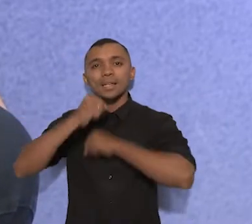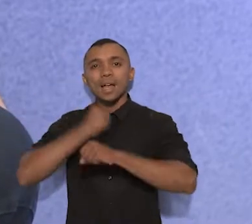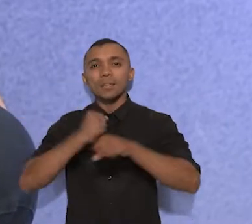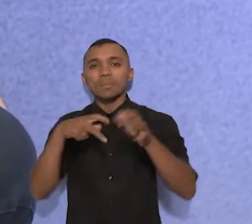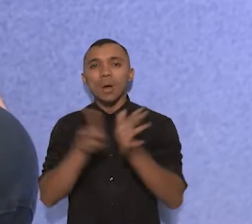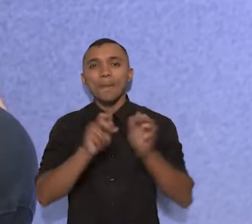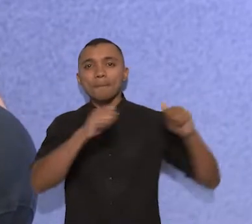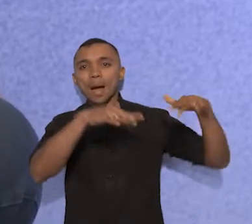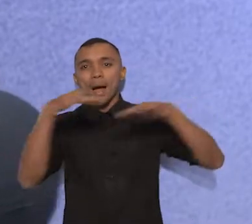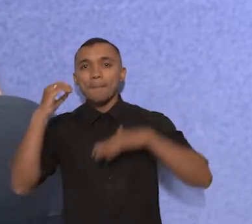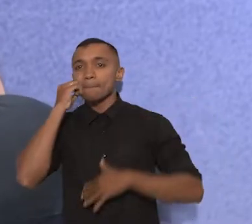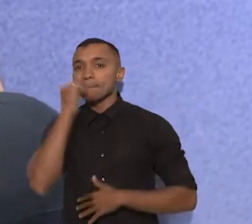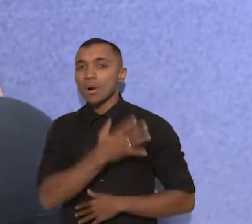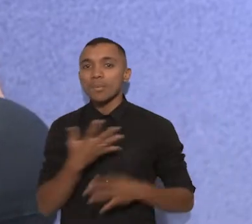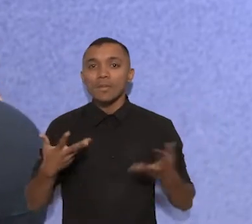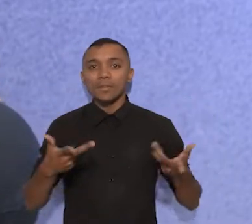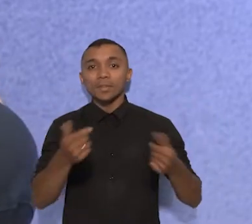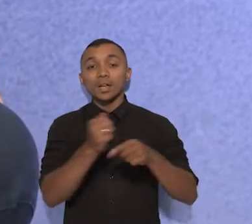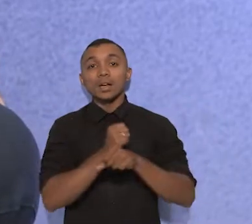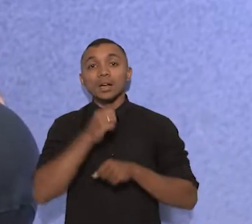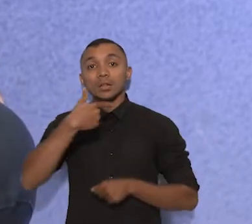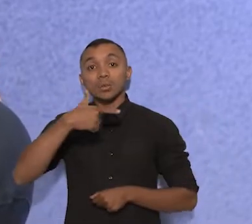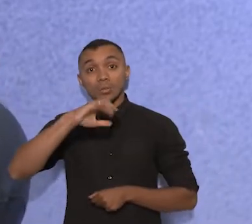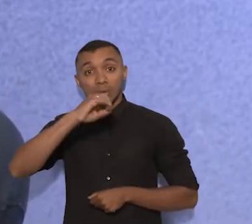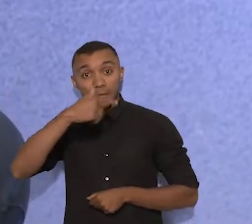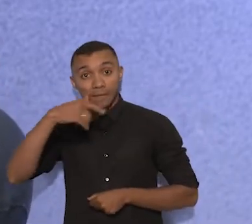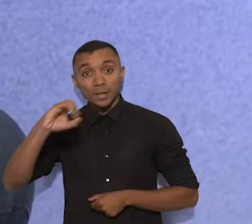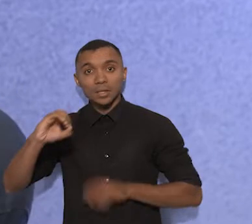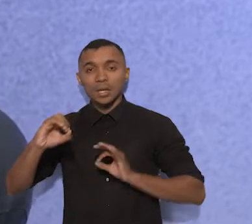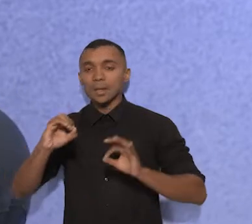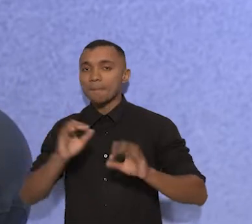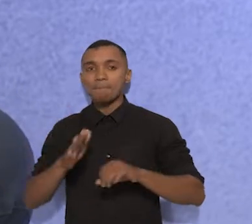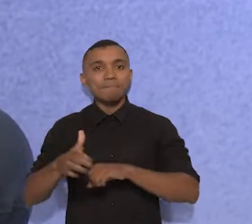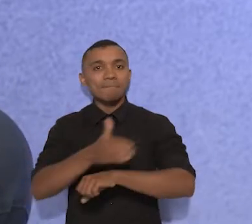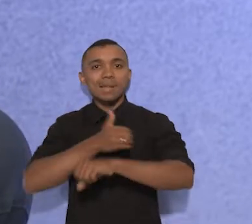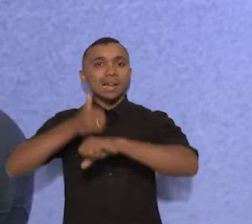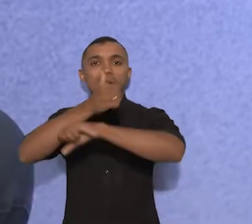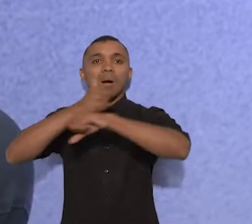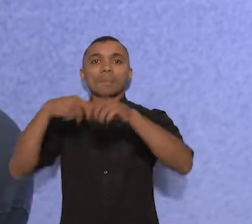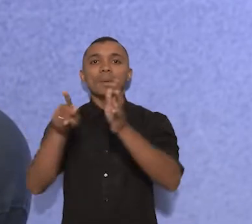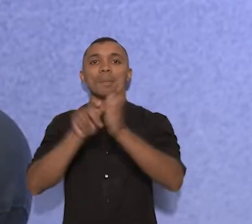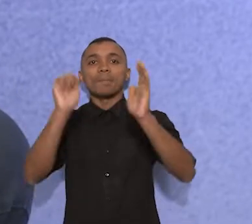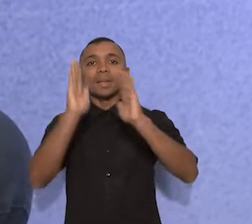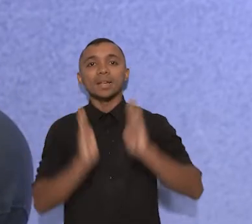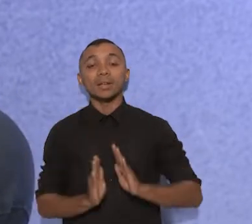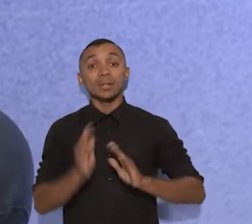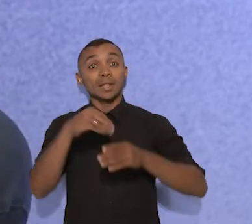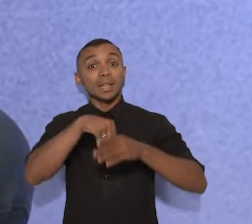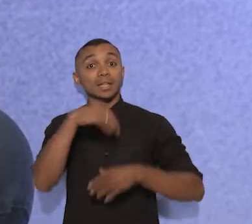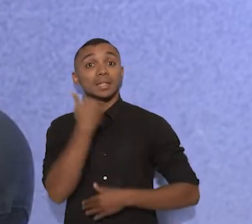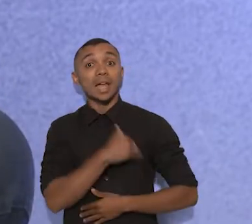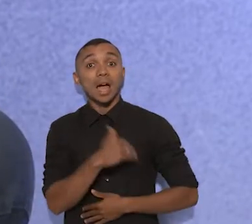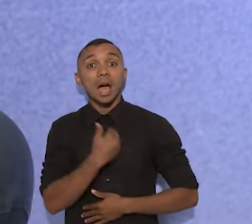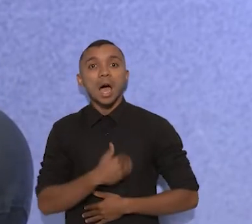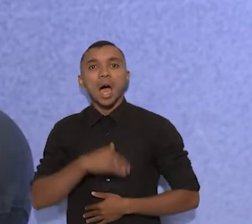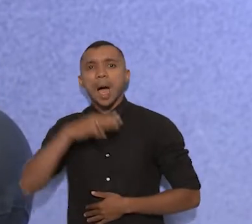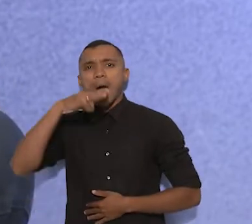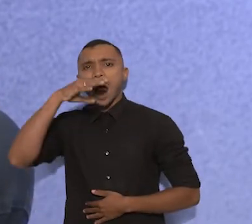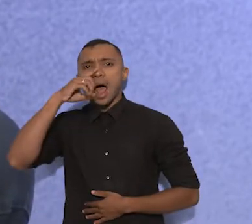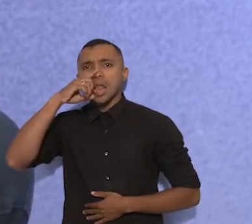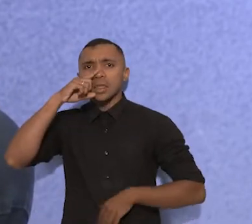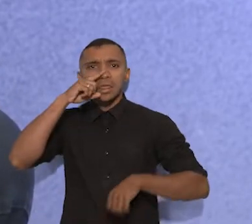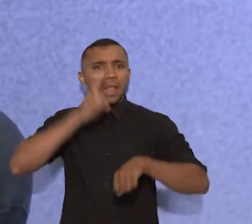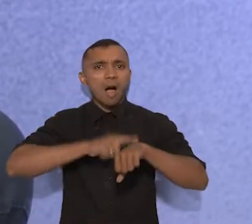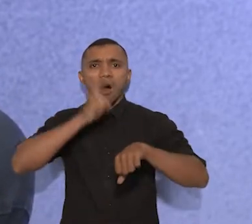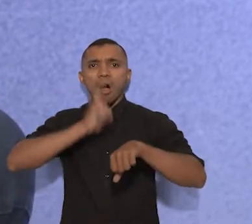passado. Aliás, em 2020, né? Foi a melhor fase dele no Ceará. É lançando, brigando,